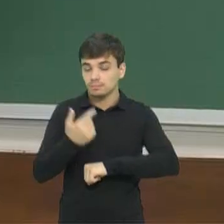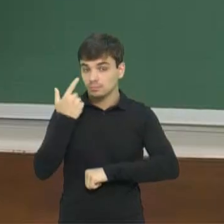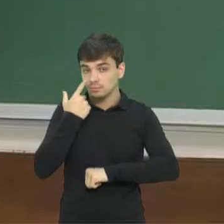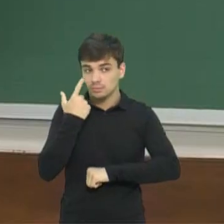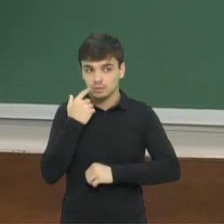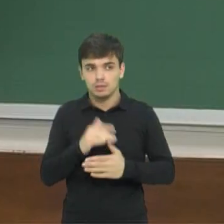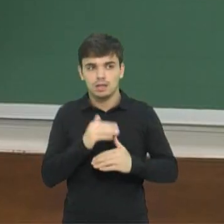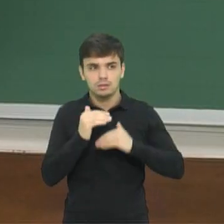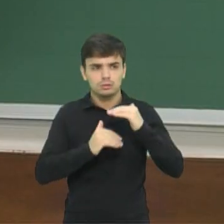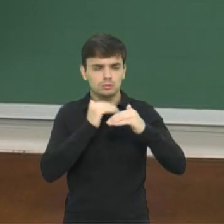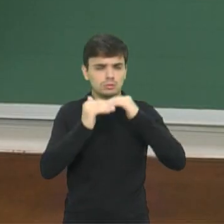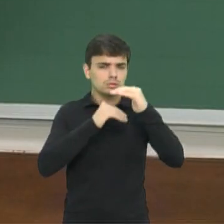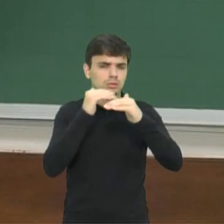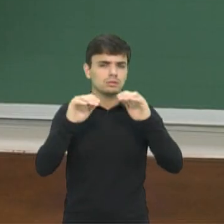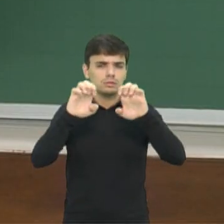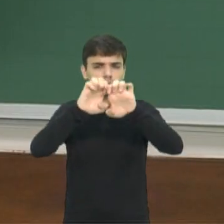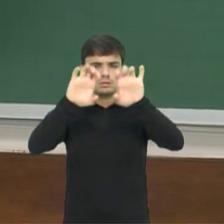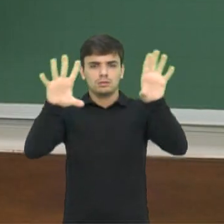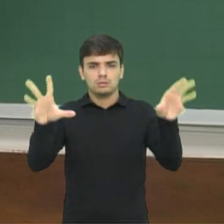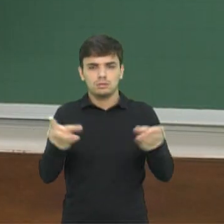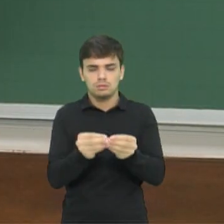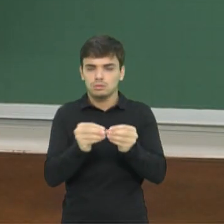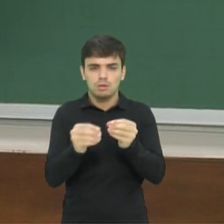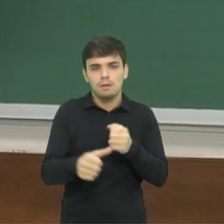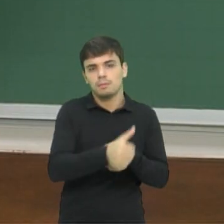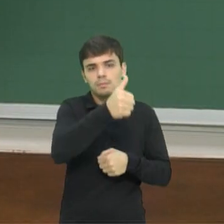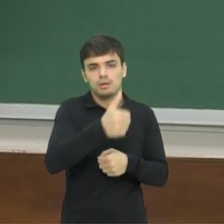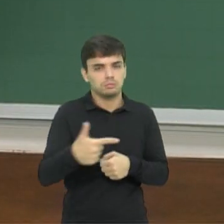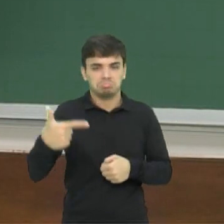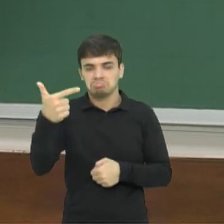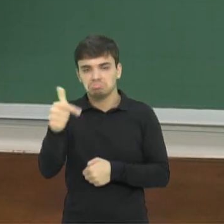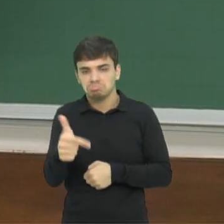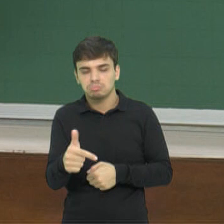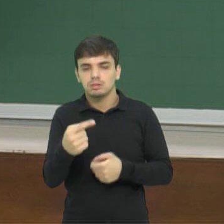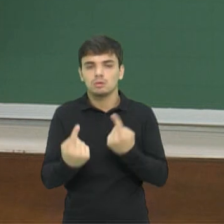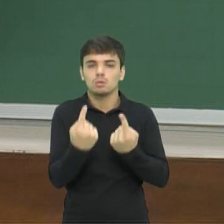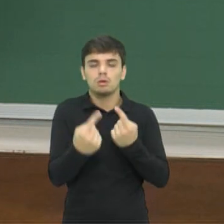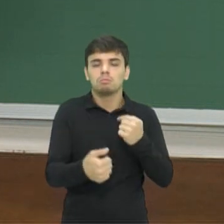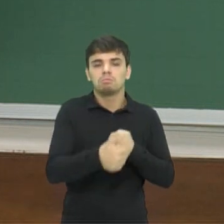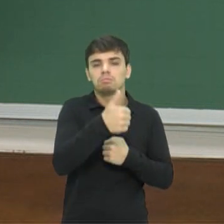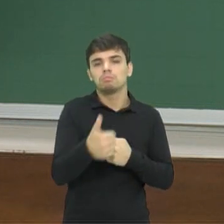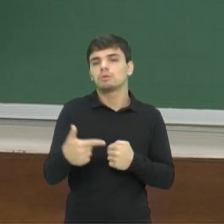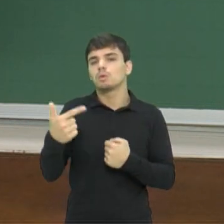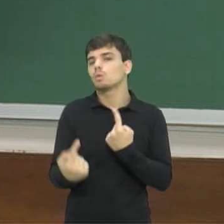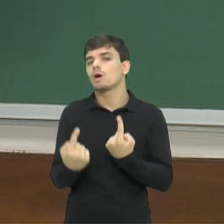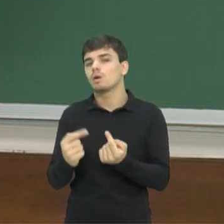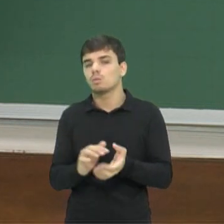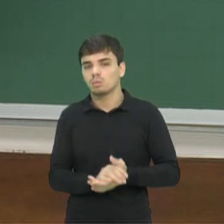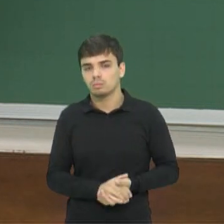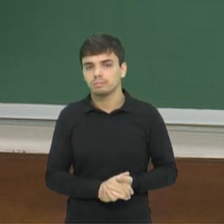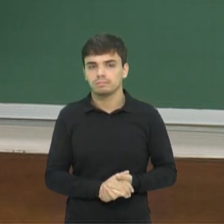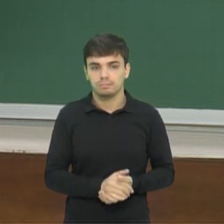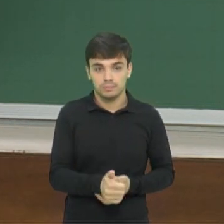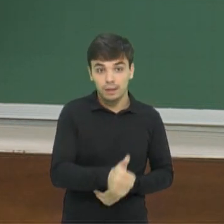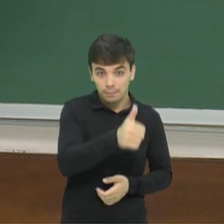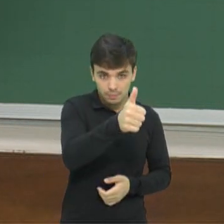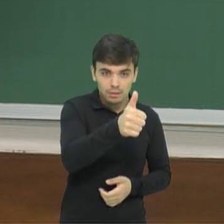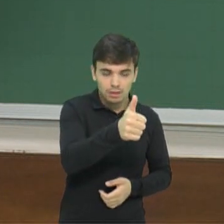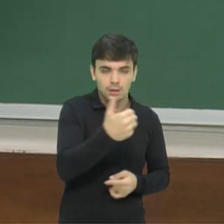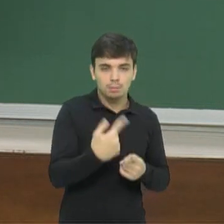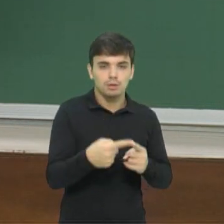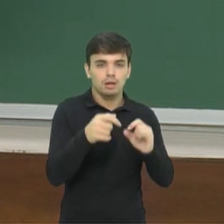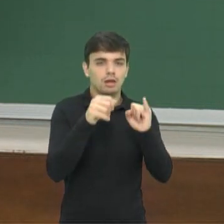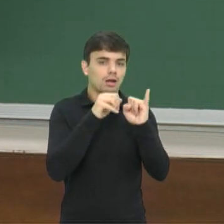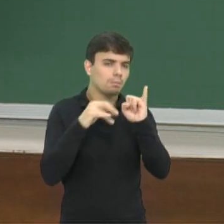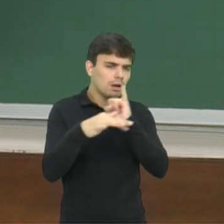Sucessão ecológica. E nem perguntou se era primária ou secundária. Mas se tivesse perguntado qual tipo de sucessão ecológica seria? A primária, né? Porque é uma